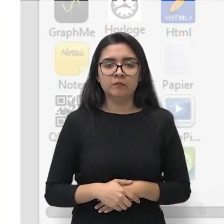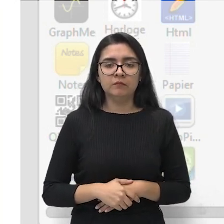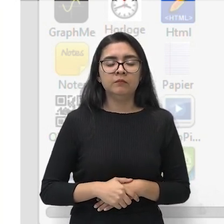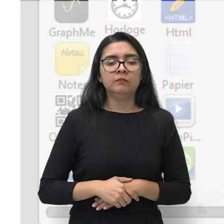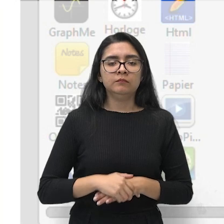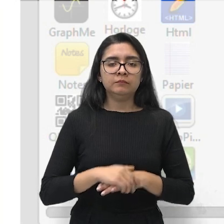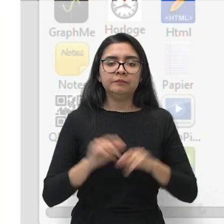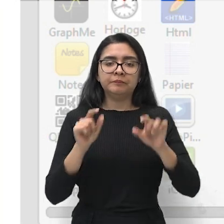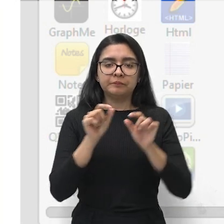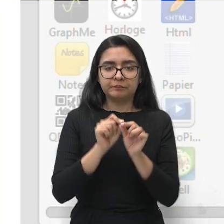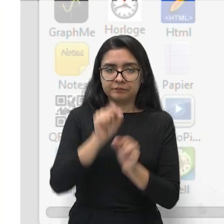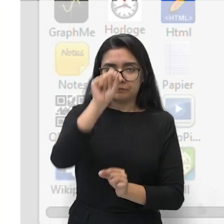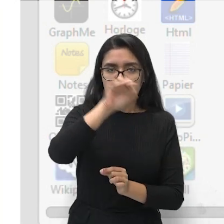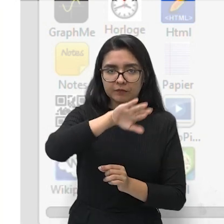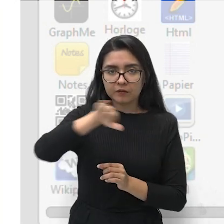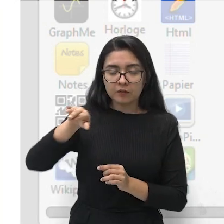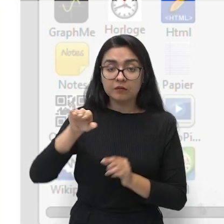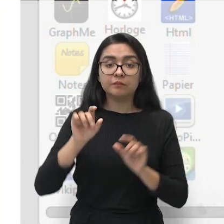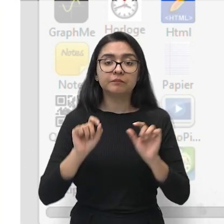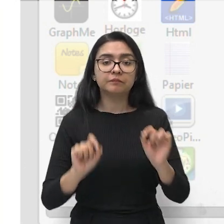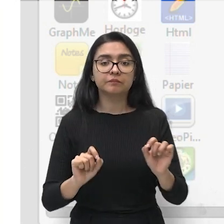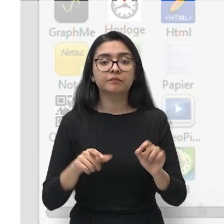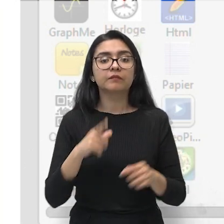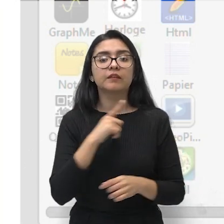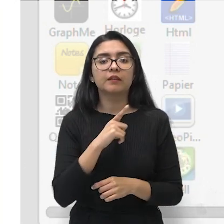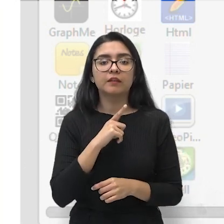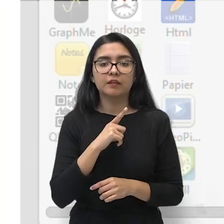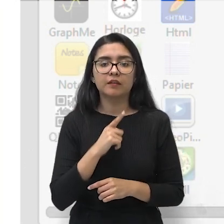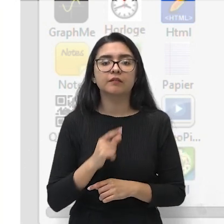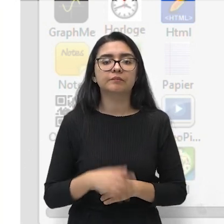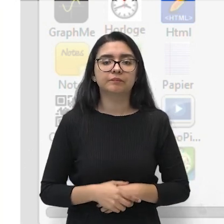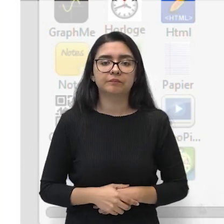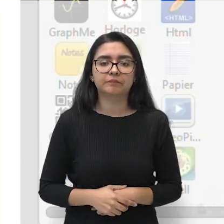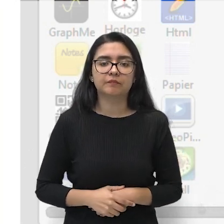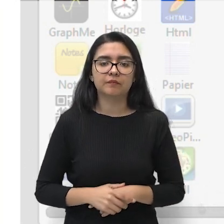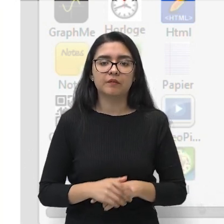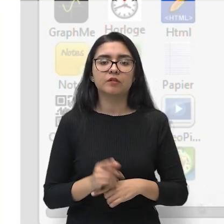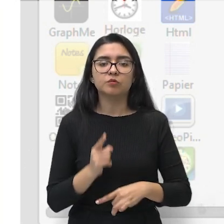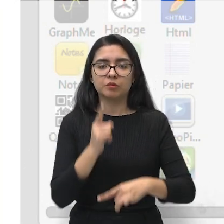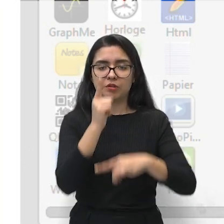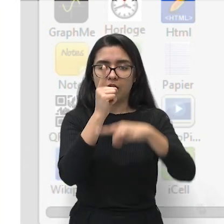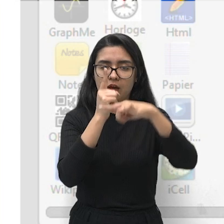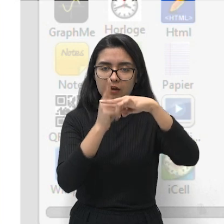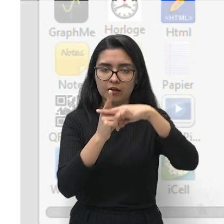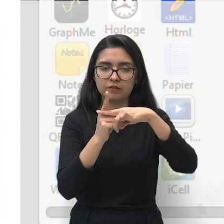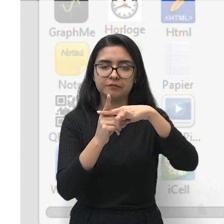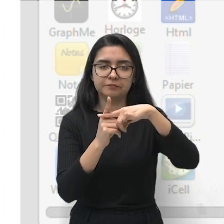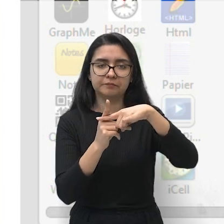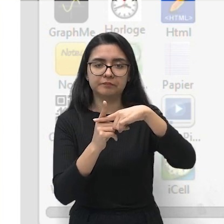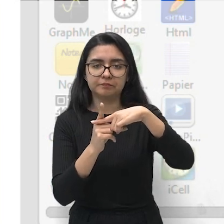a régua daqui. Então nós temos as duas retas dadas, certo?